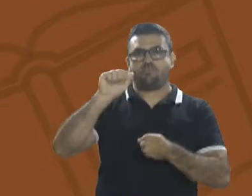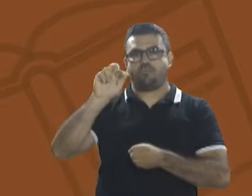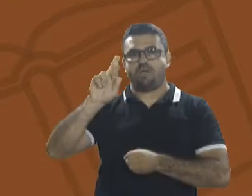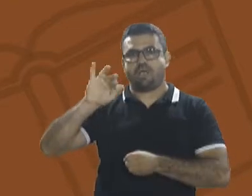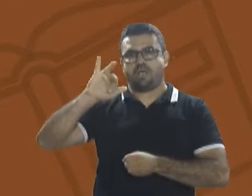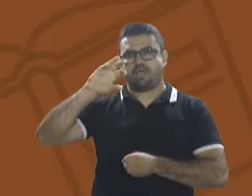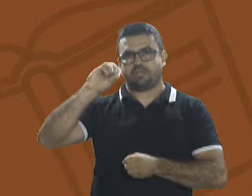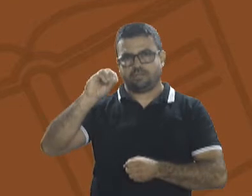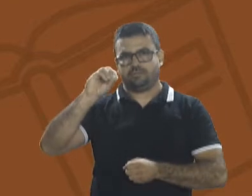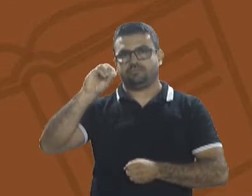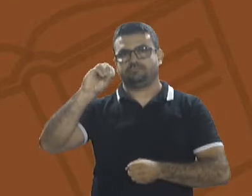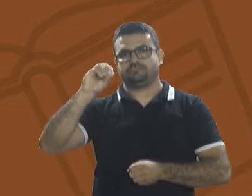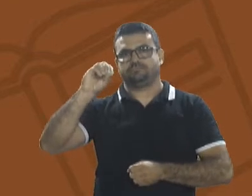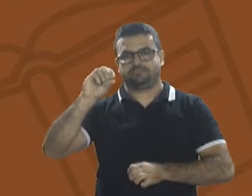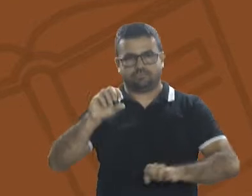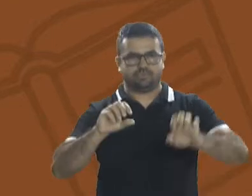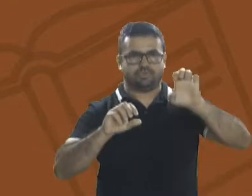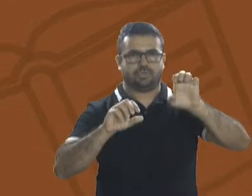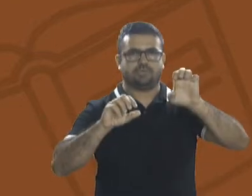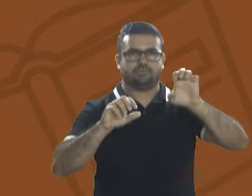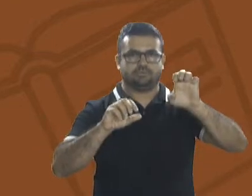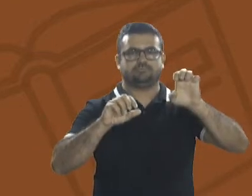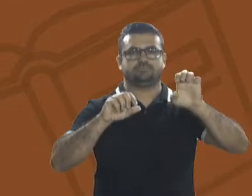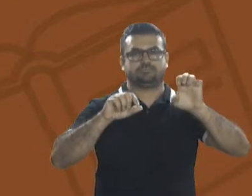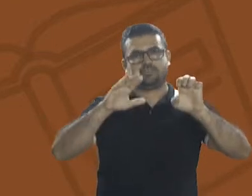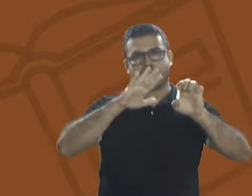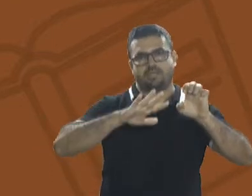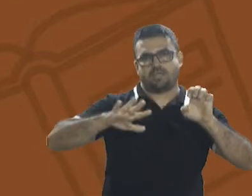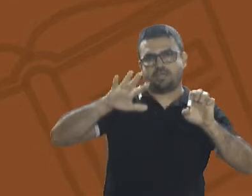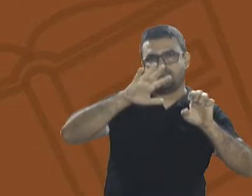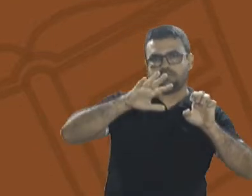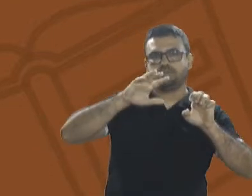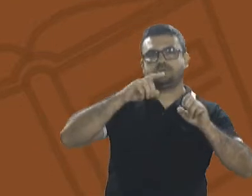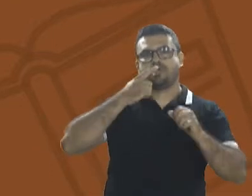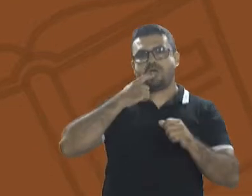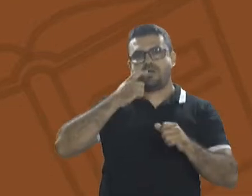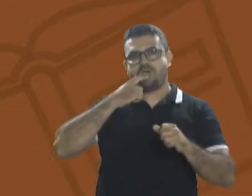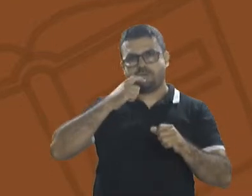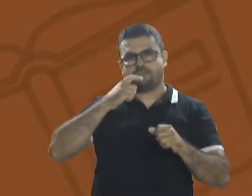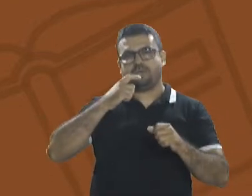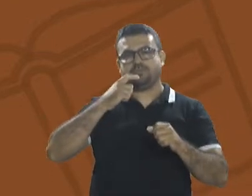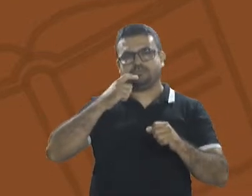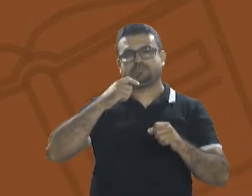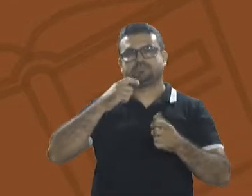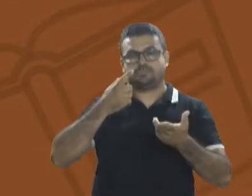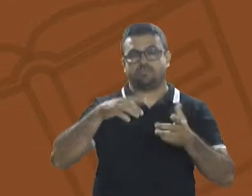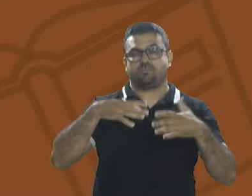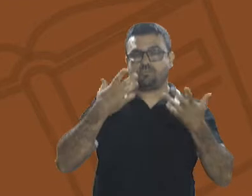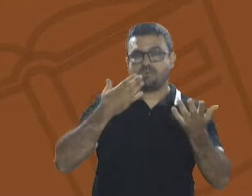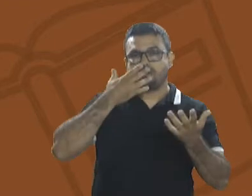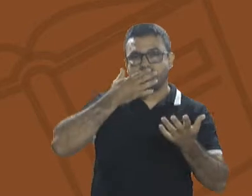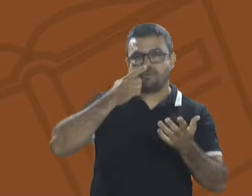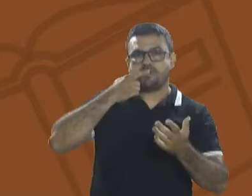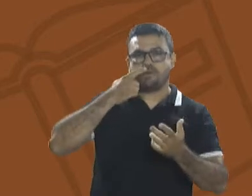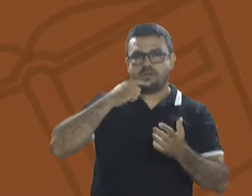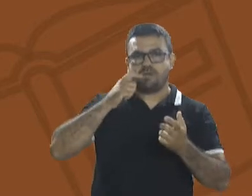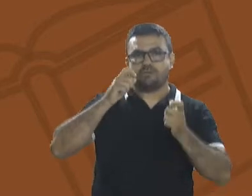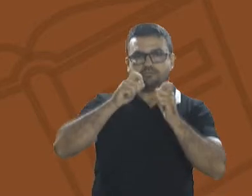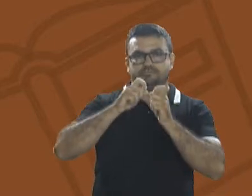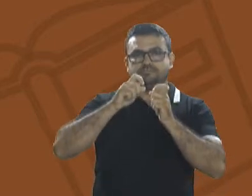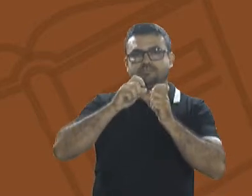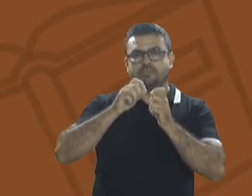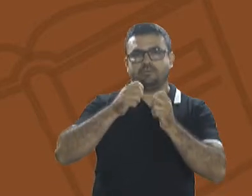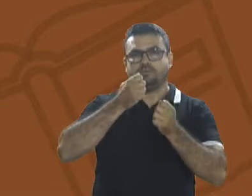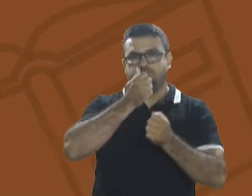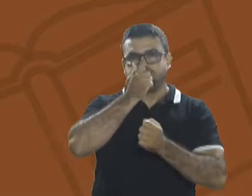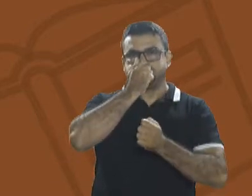aqui superior, certo? De vermelho. Então, quando ele está em vermelho, ele está cheio de oxigênio. Vai passar para o ventrículo